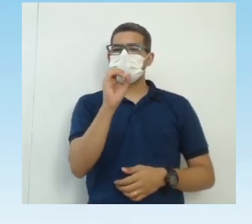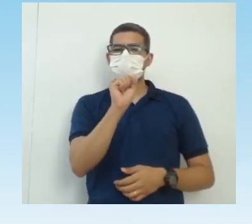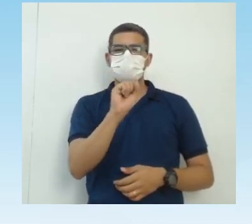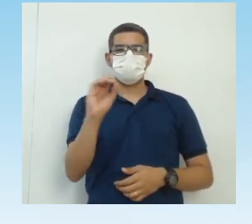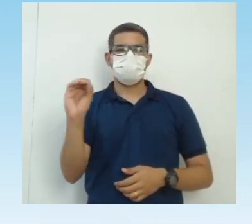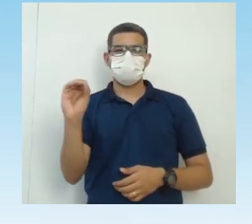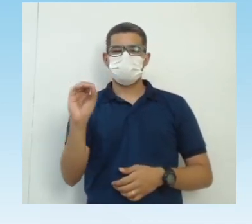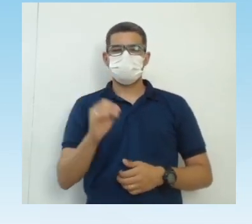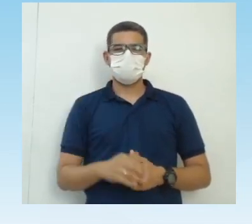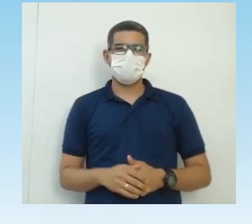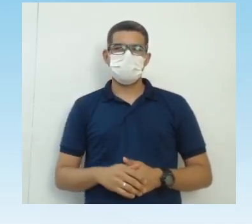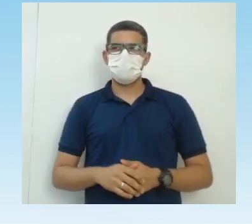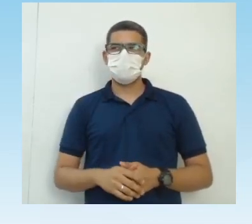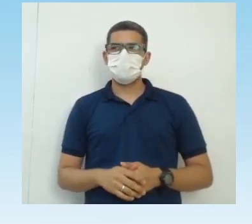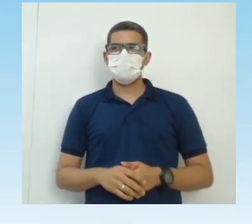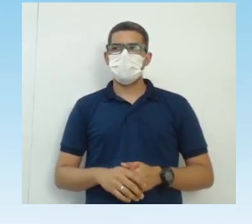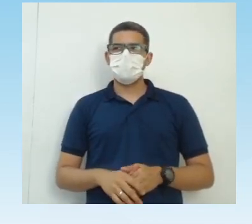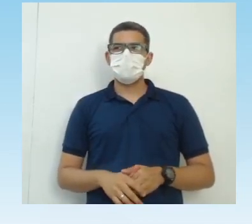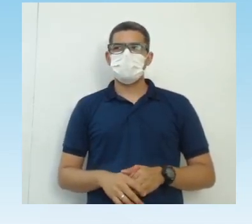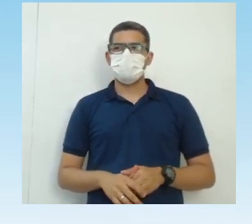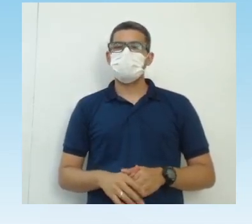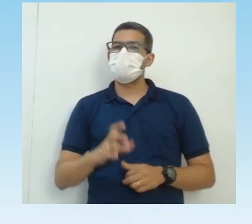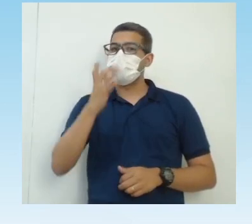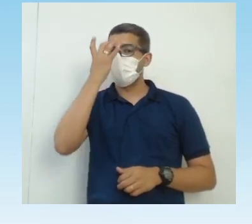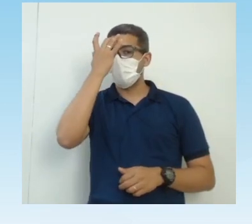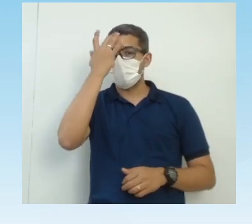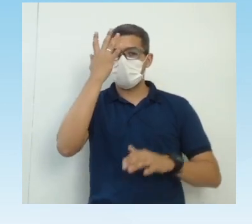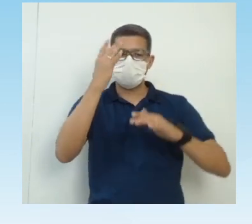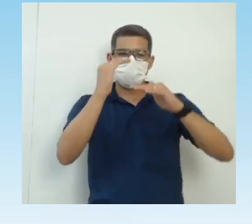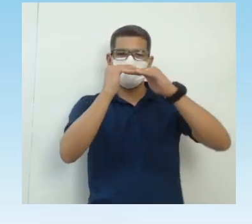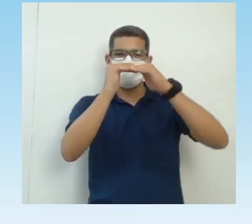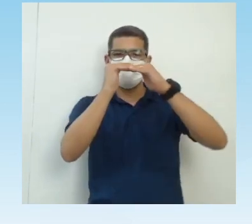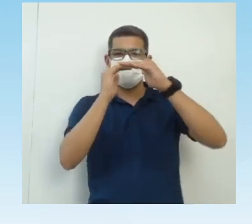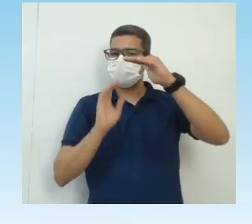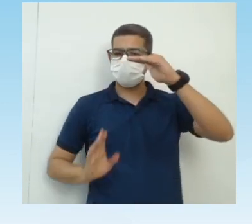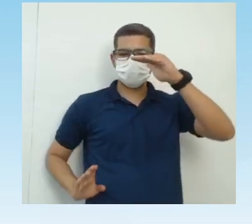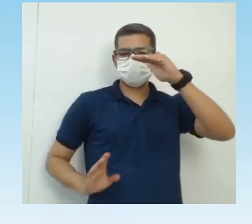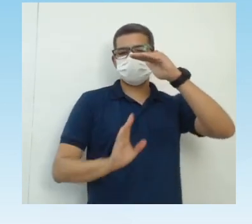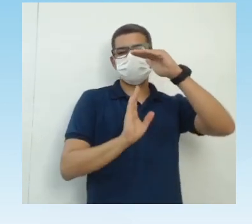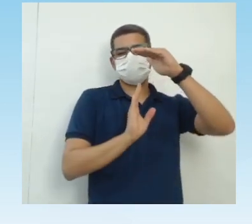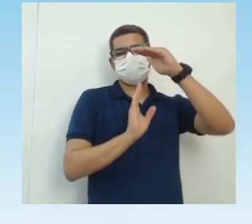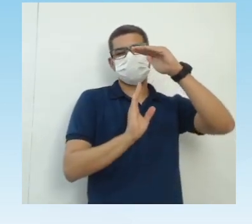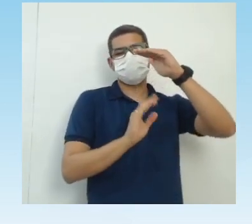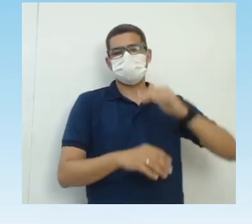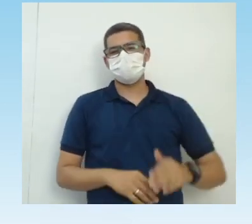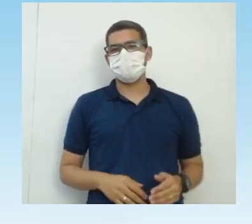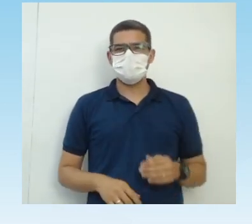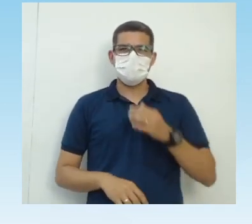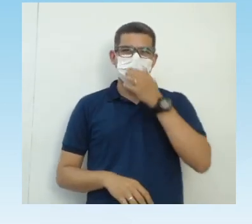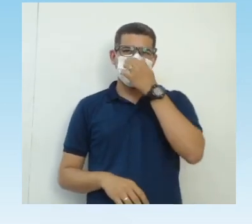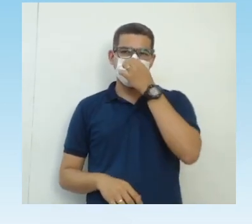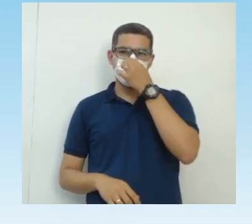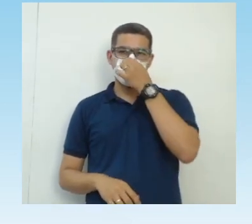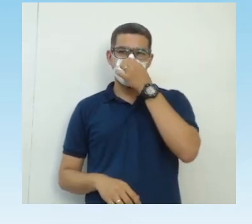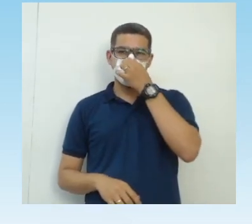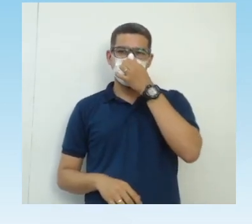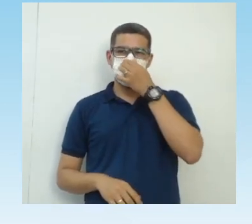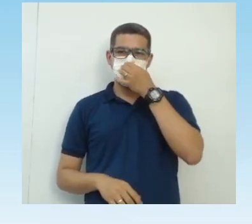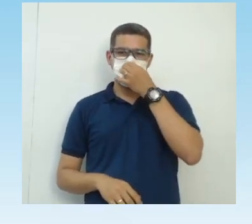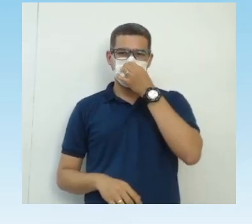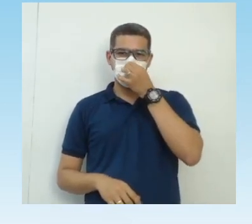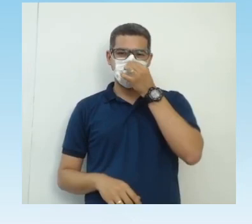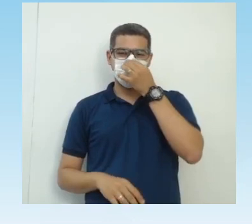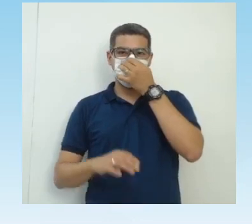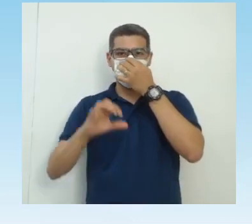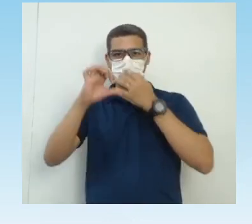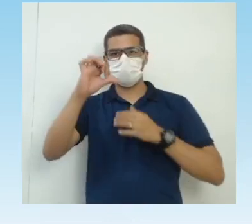Né? Essa questão para fácil ainda falta muito, porque ela é de graça. Então você tem aqui uma um pouquinho mais complicada. Vamos lá.